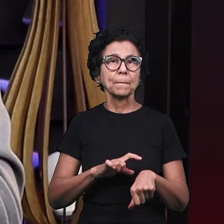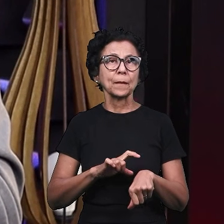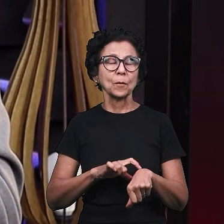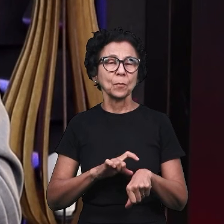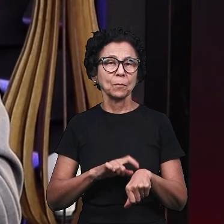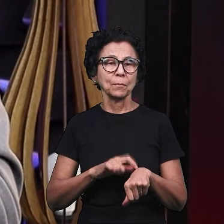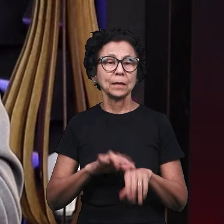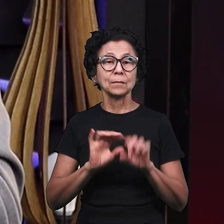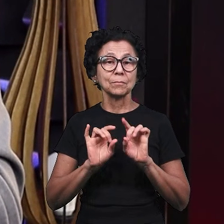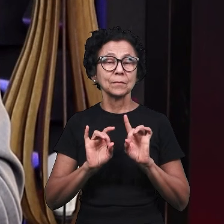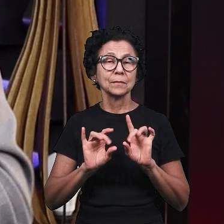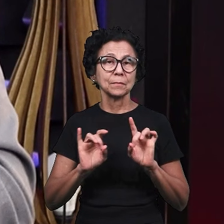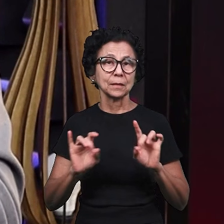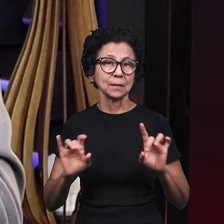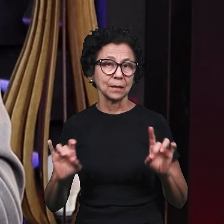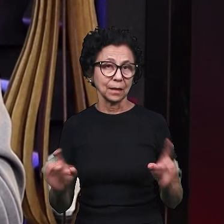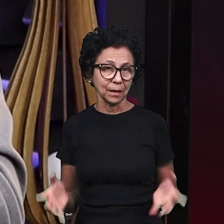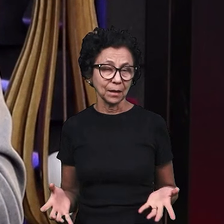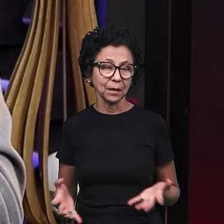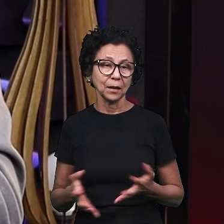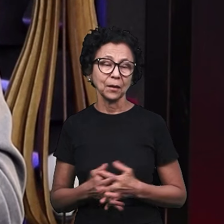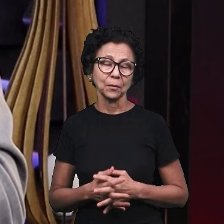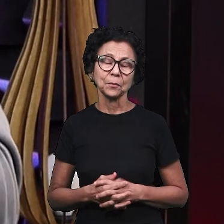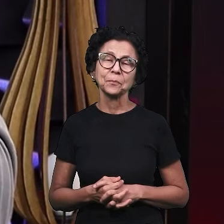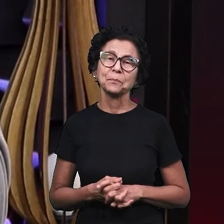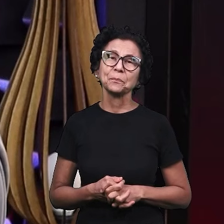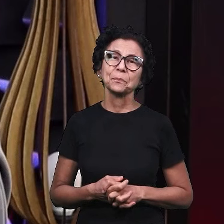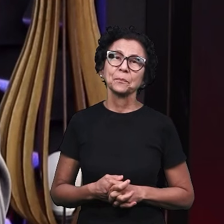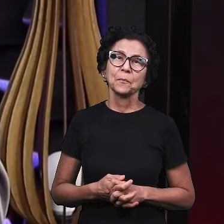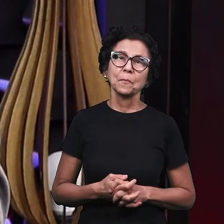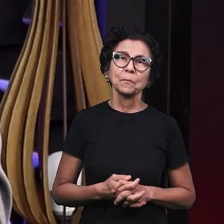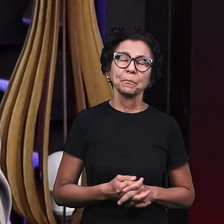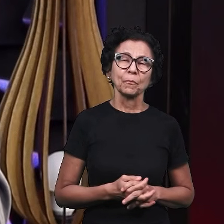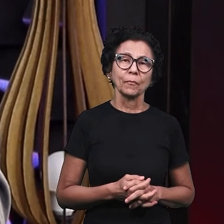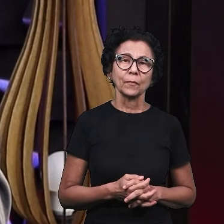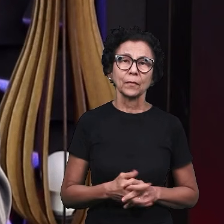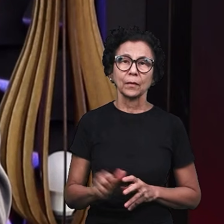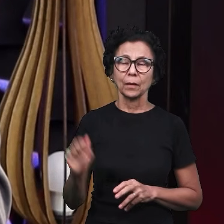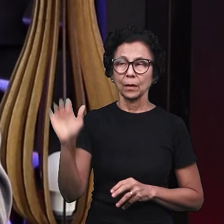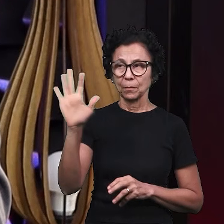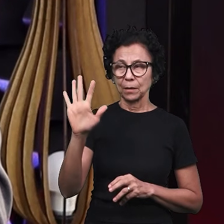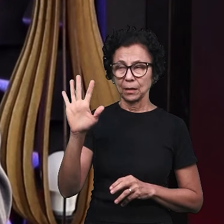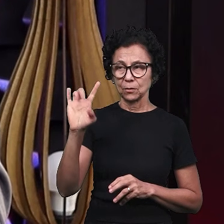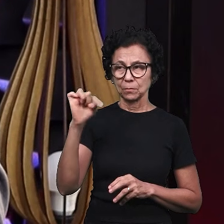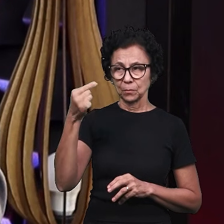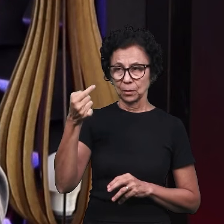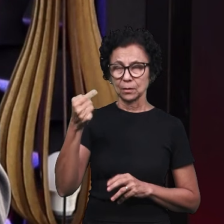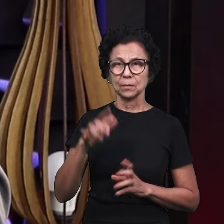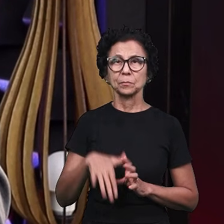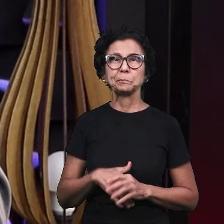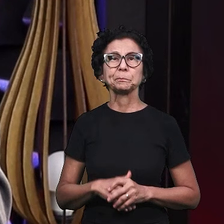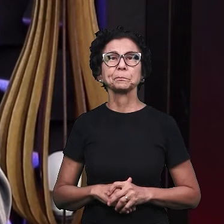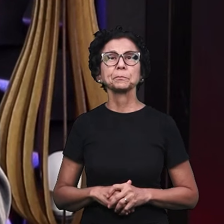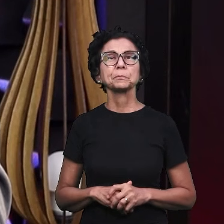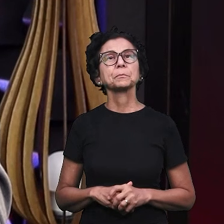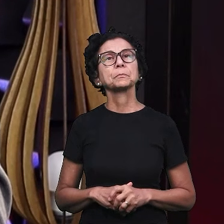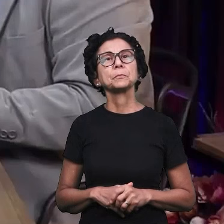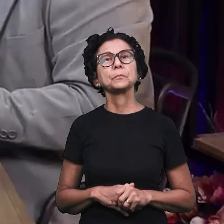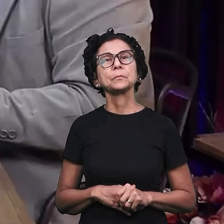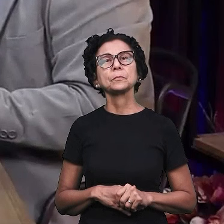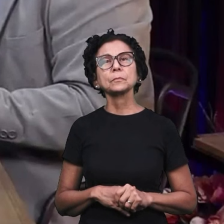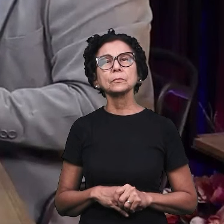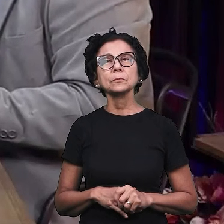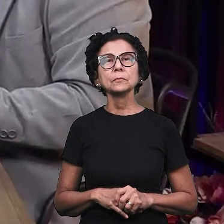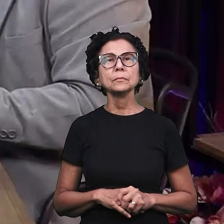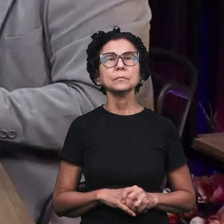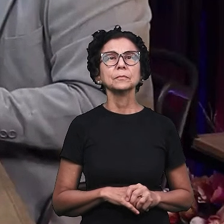momento destaca algo muito especial e muito importante para nós, até para você que está nos assistindo. Eu gostaria até que passasse o próximo tópico, porque